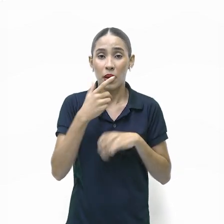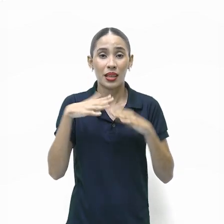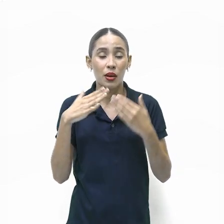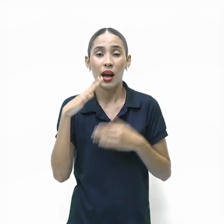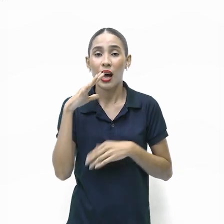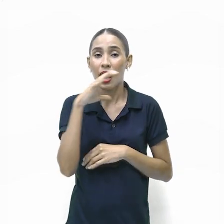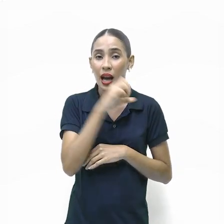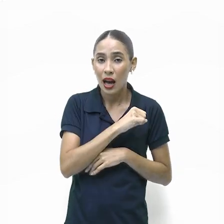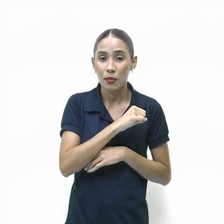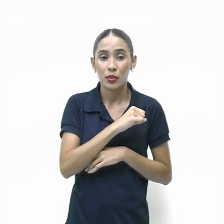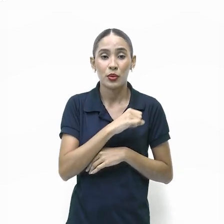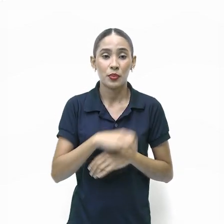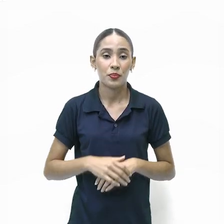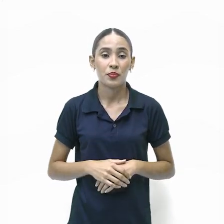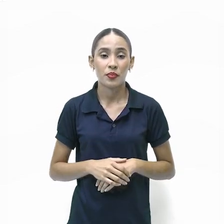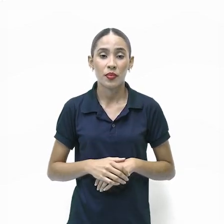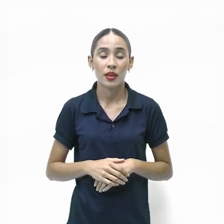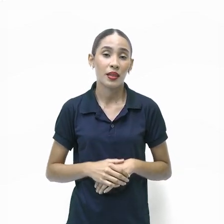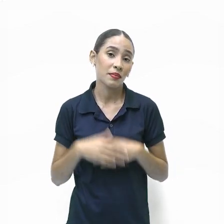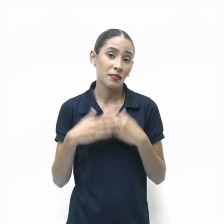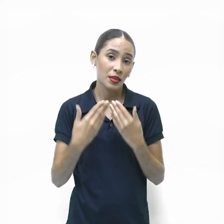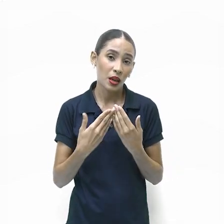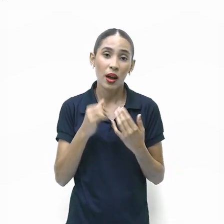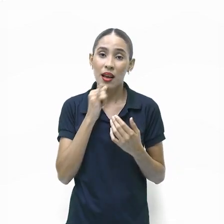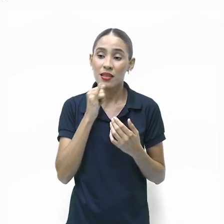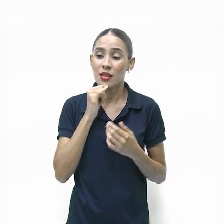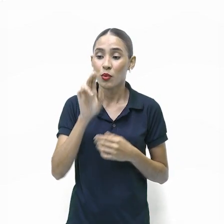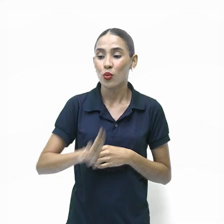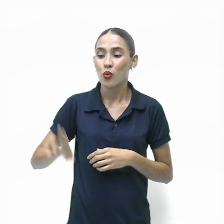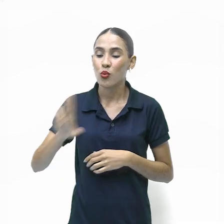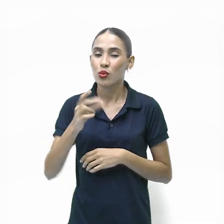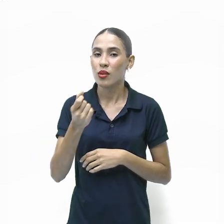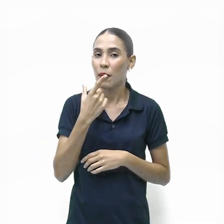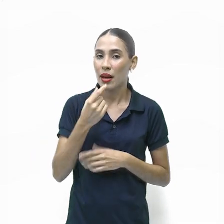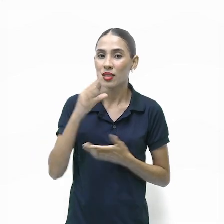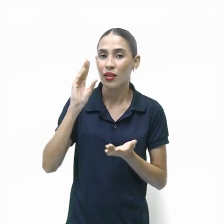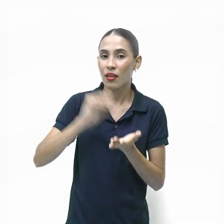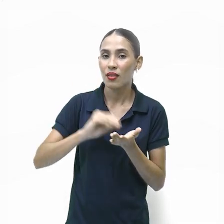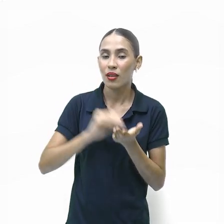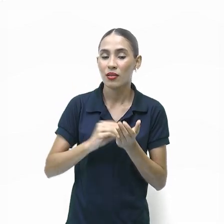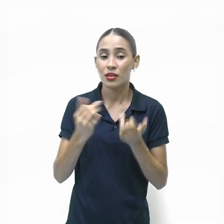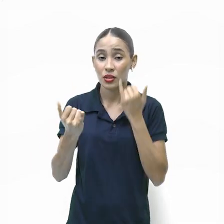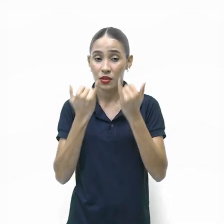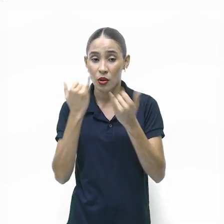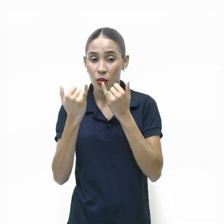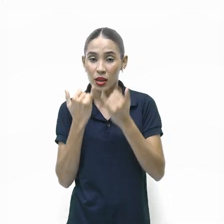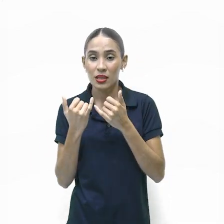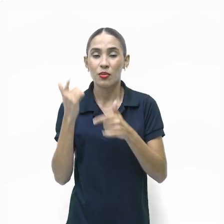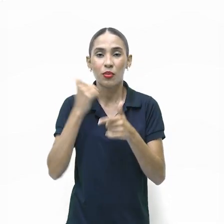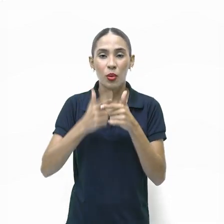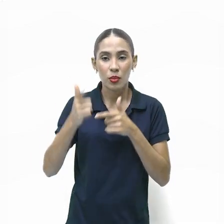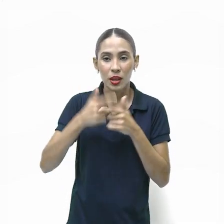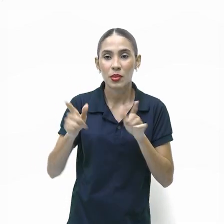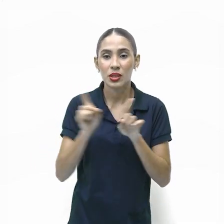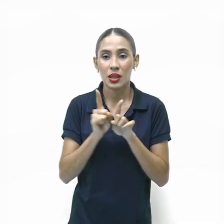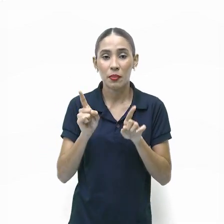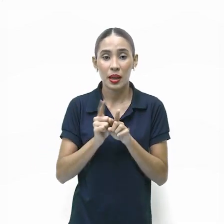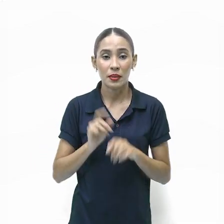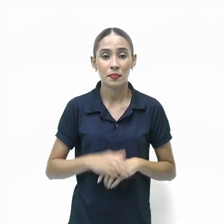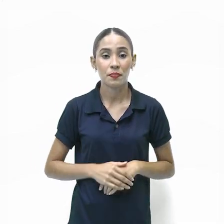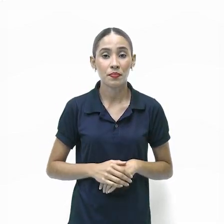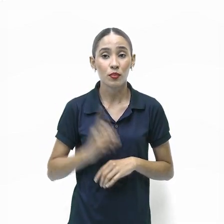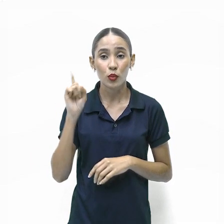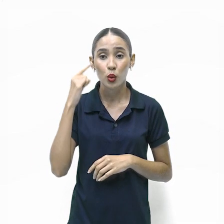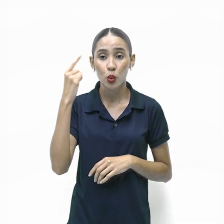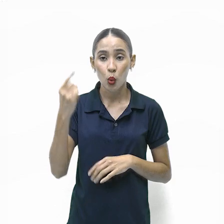pressa ali de resolver aquela dor, você acaba ali se automedicando. A falta de informações sobre esses riscos também. Um